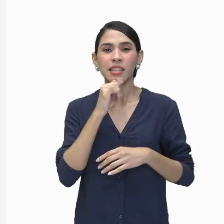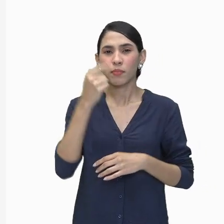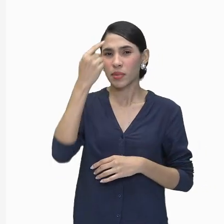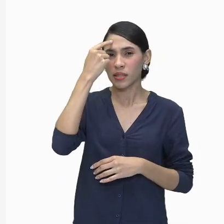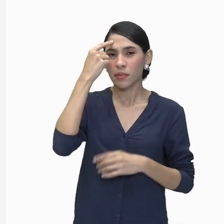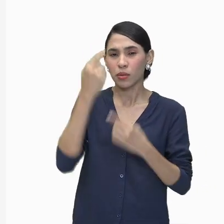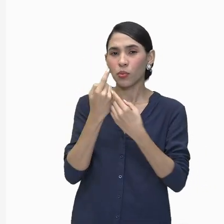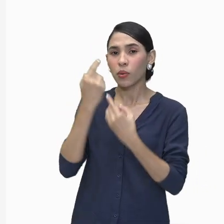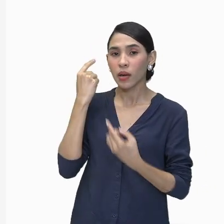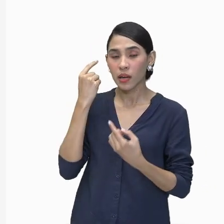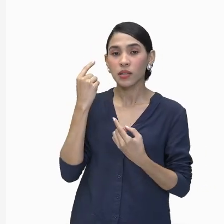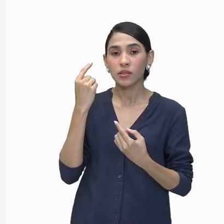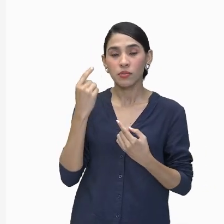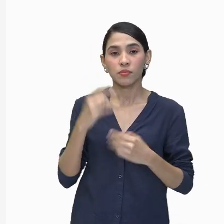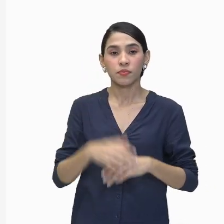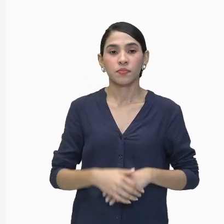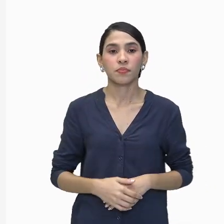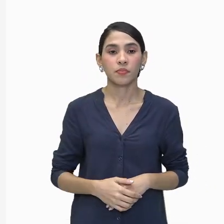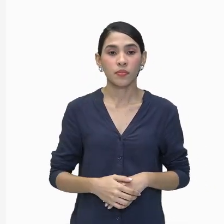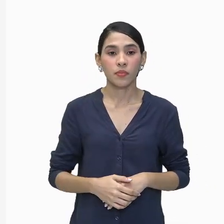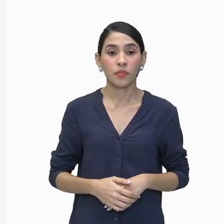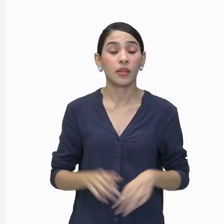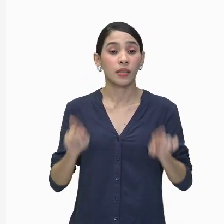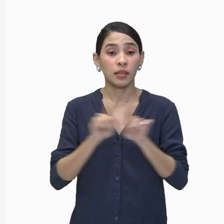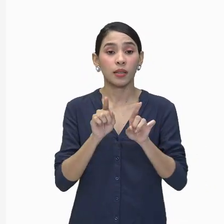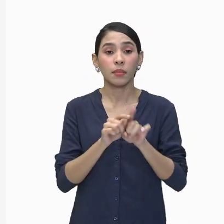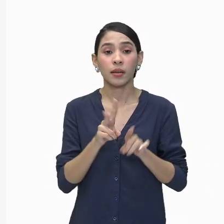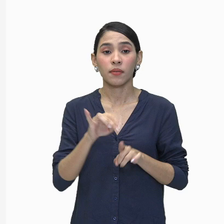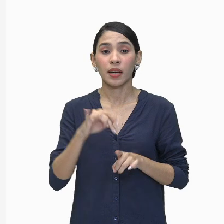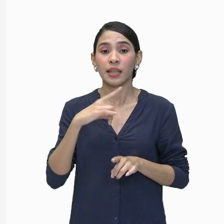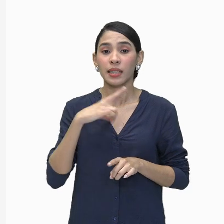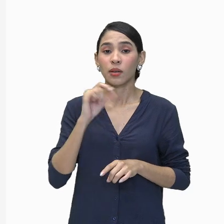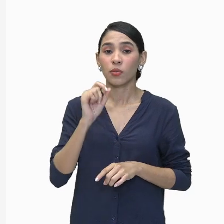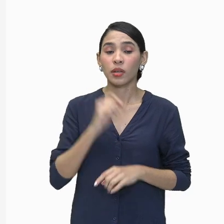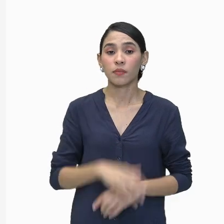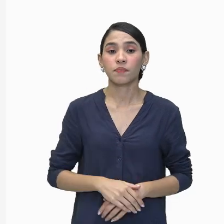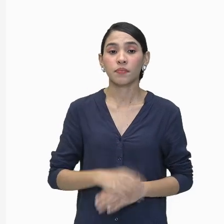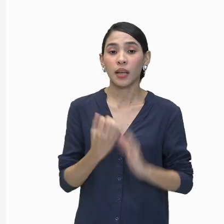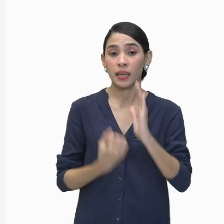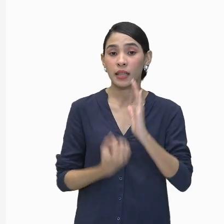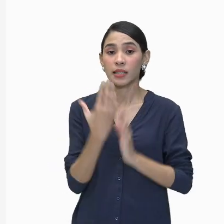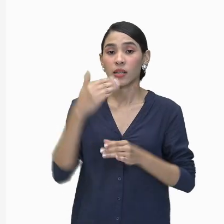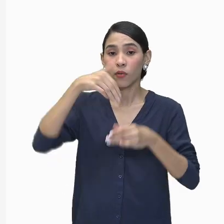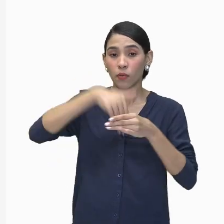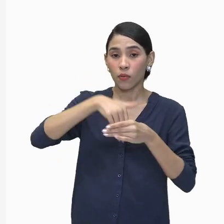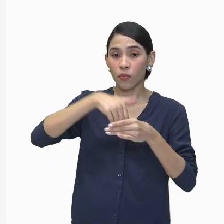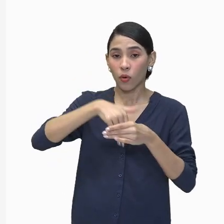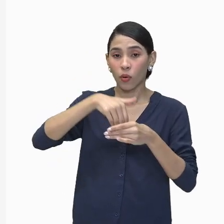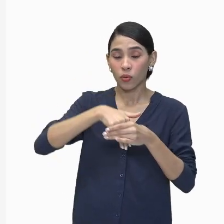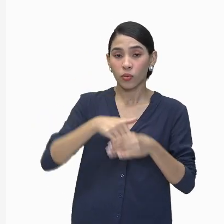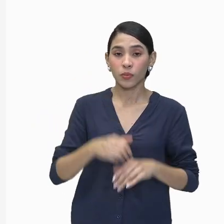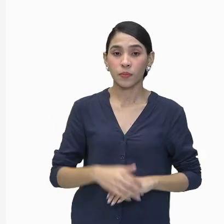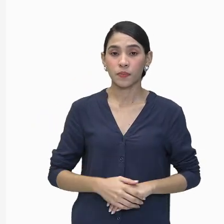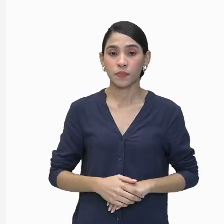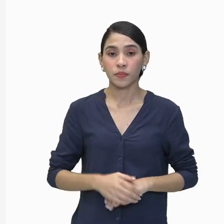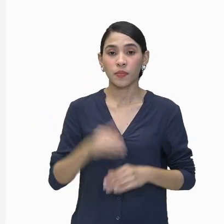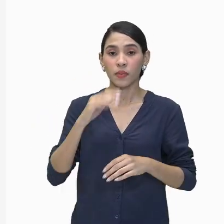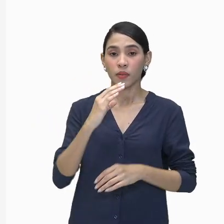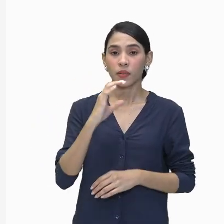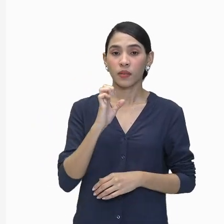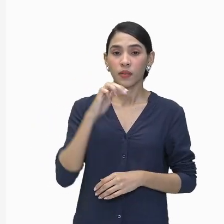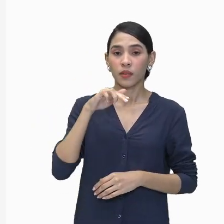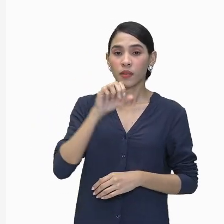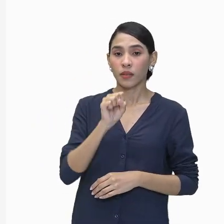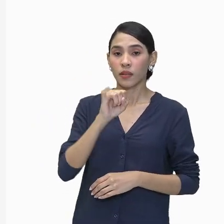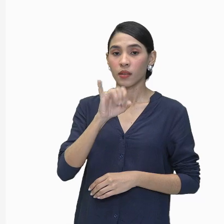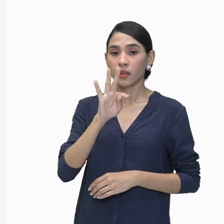vamos ter essa medida sendo implementada. Nós vamos ter também o estabelecimento do voto censitário. O que é o voto